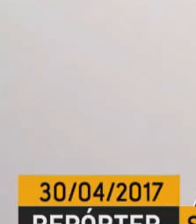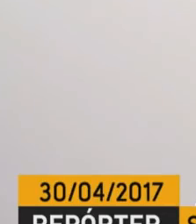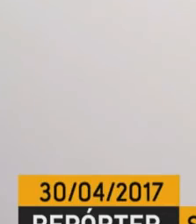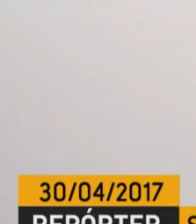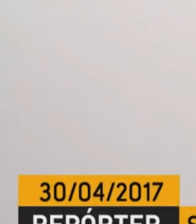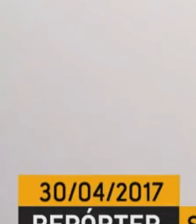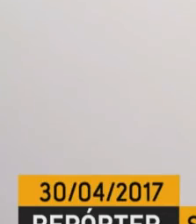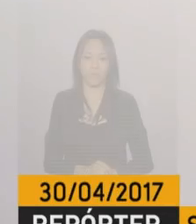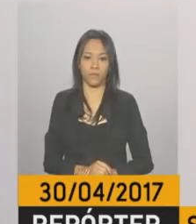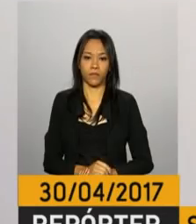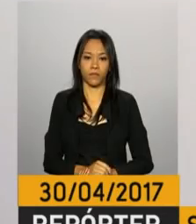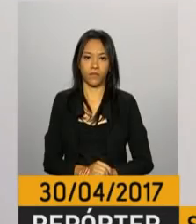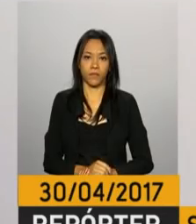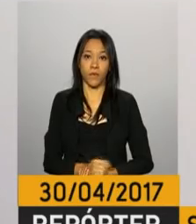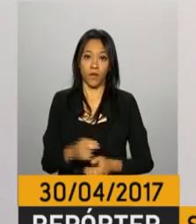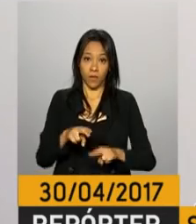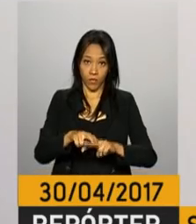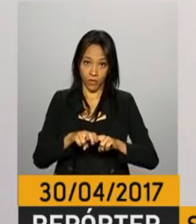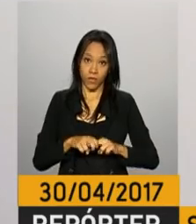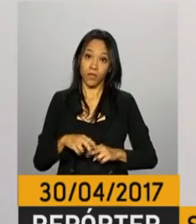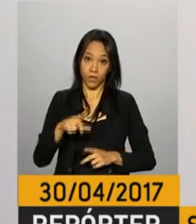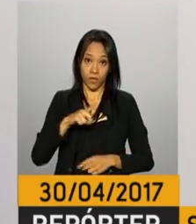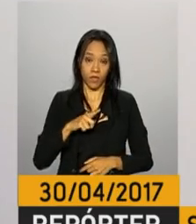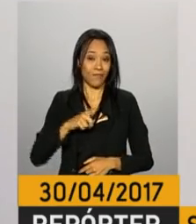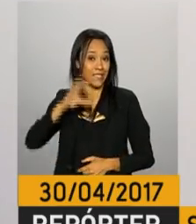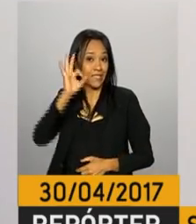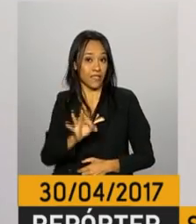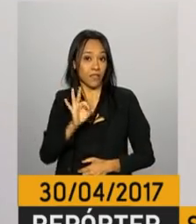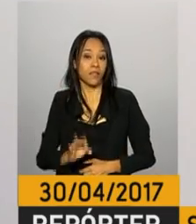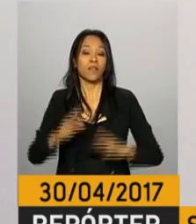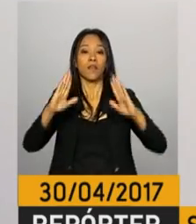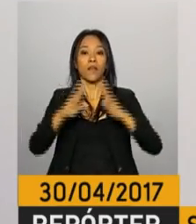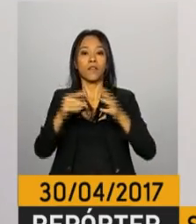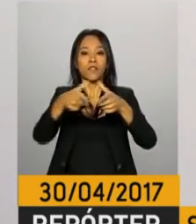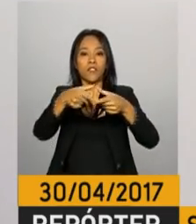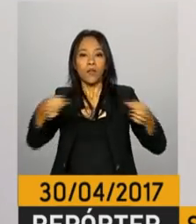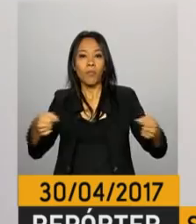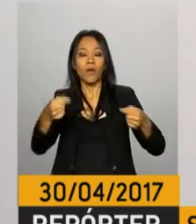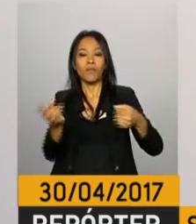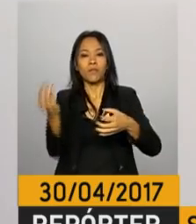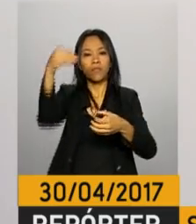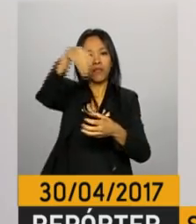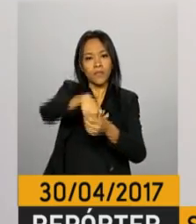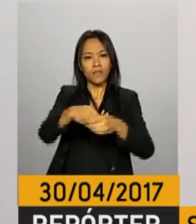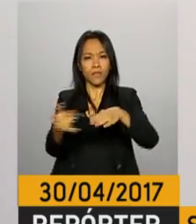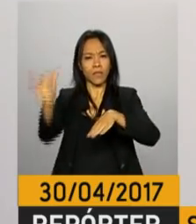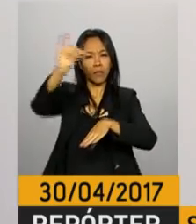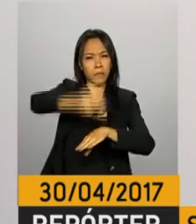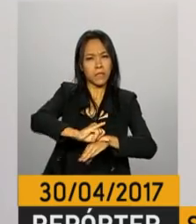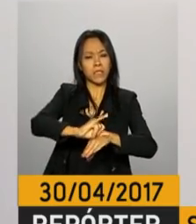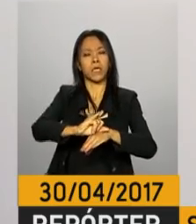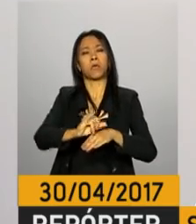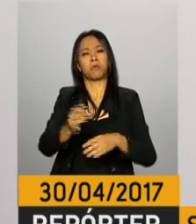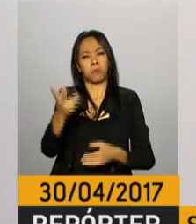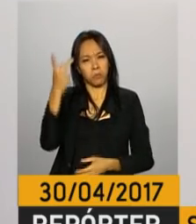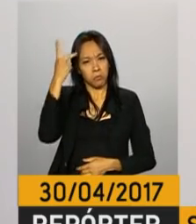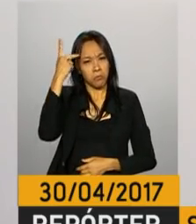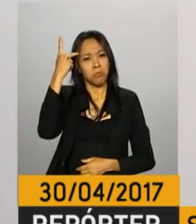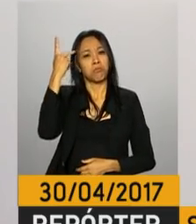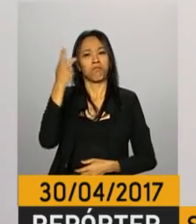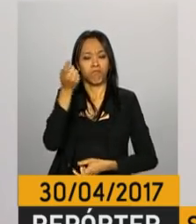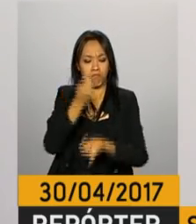isso que eu tenho a certeza de que a Casa do Japão, no coração econômico e financeiro do Brasil,